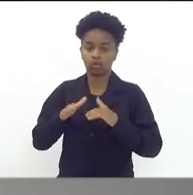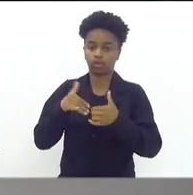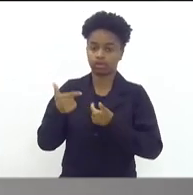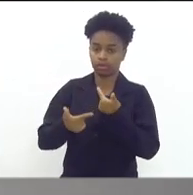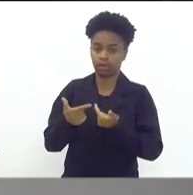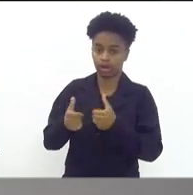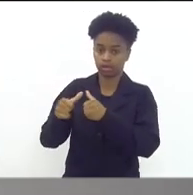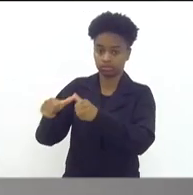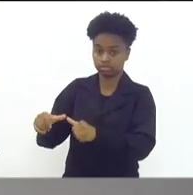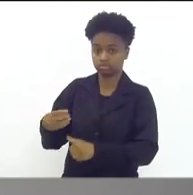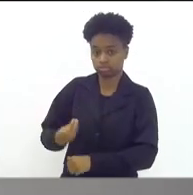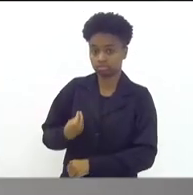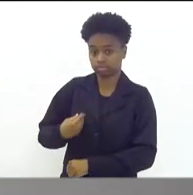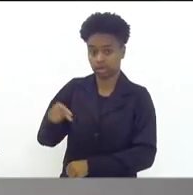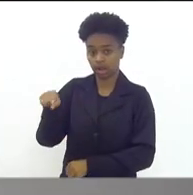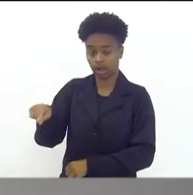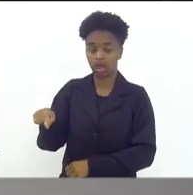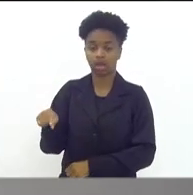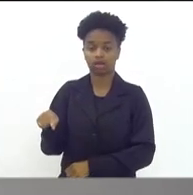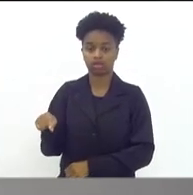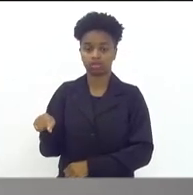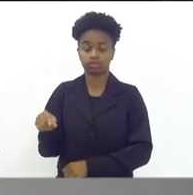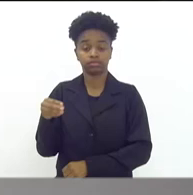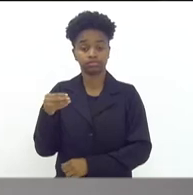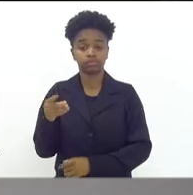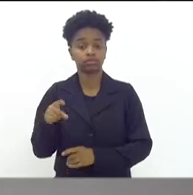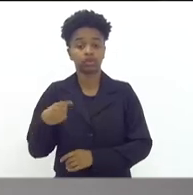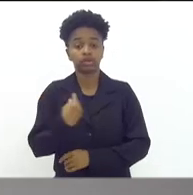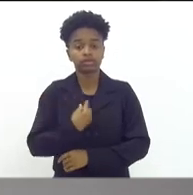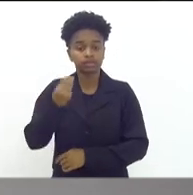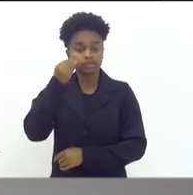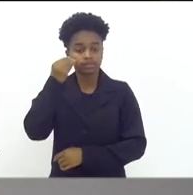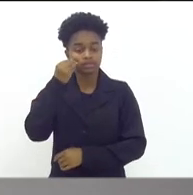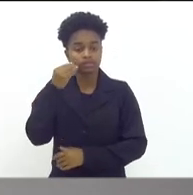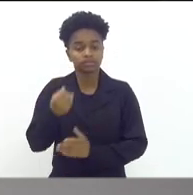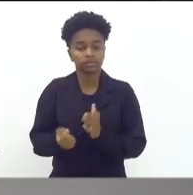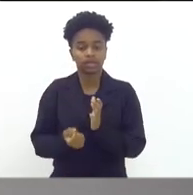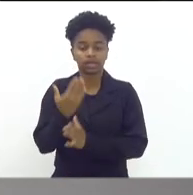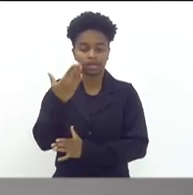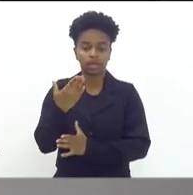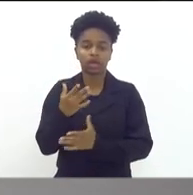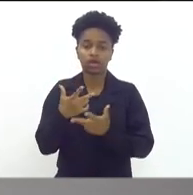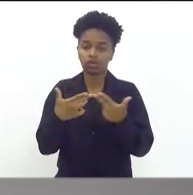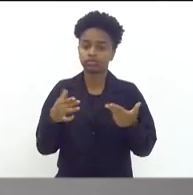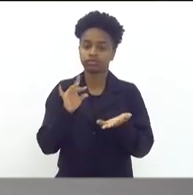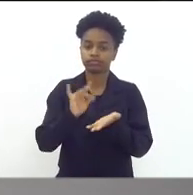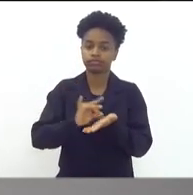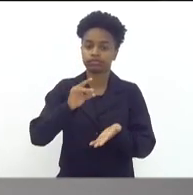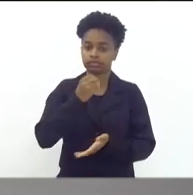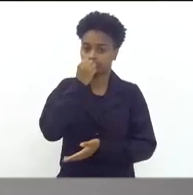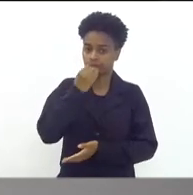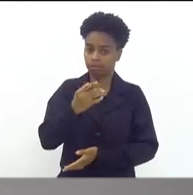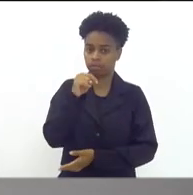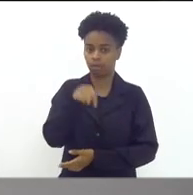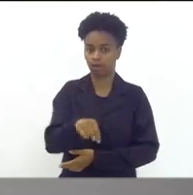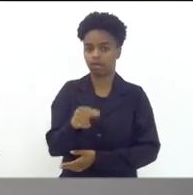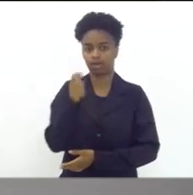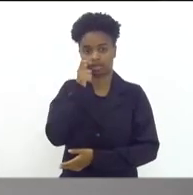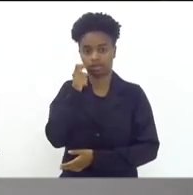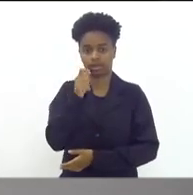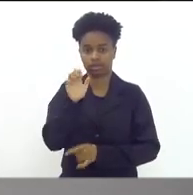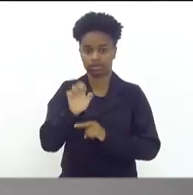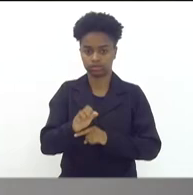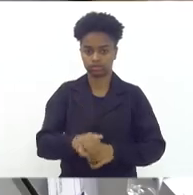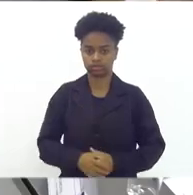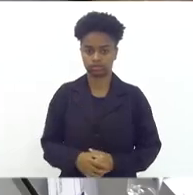está lá exatamente para para tentar construir algo que seja benéfico aqui para os interesses do estado